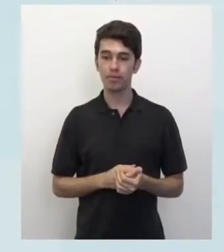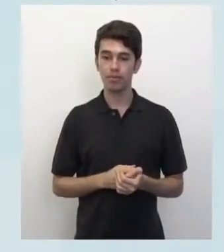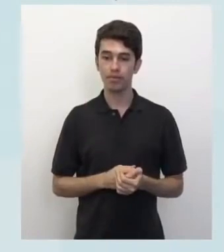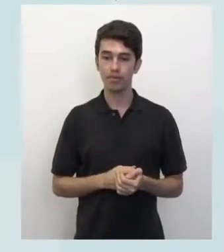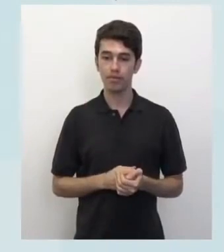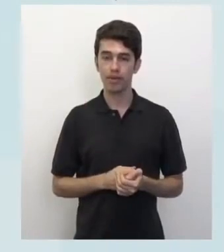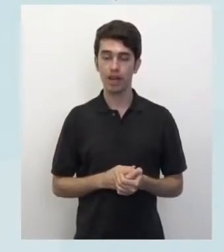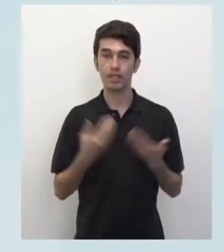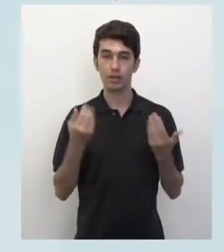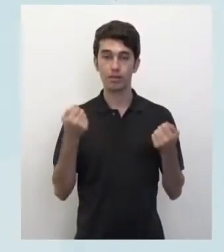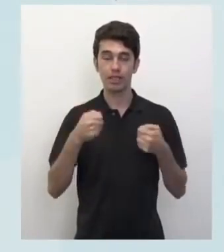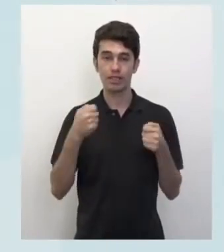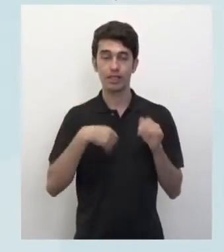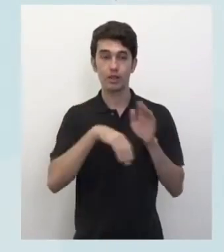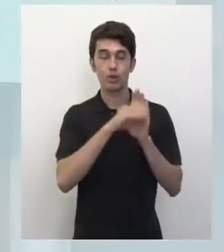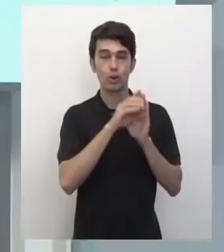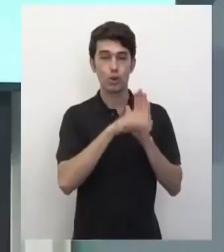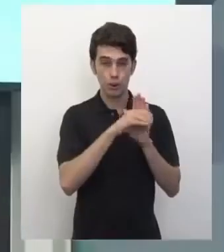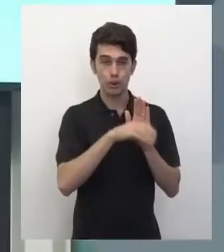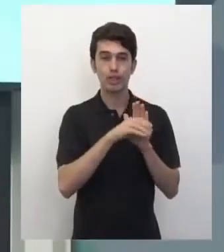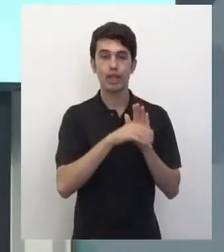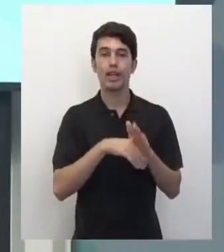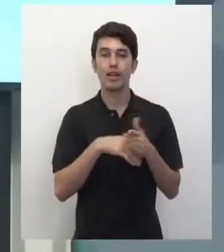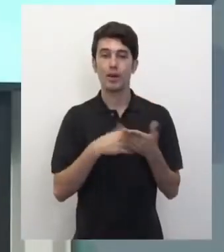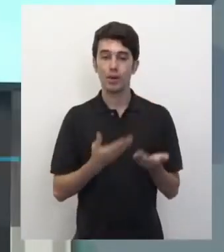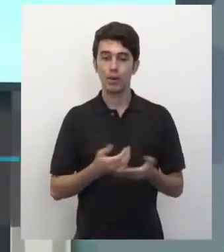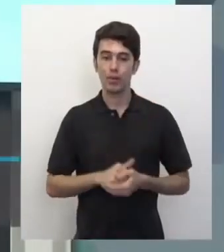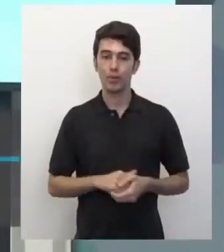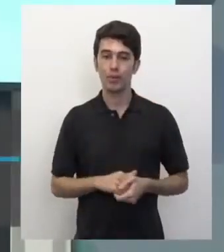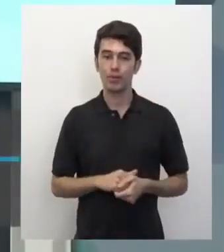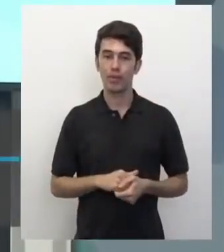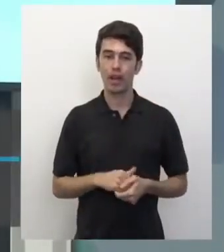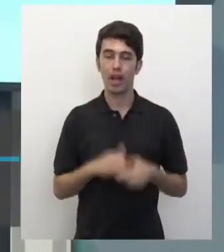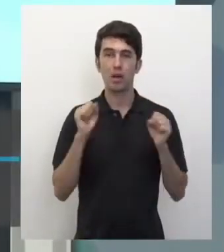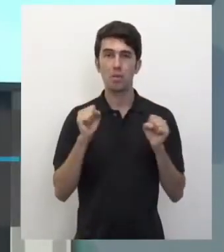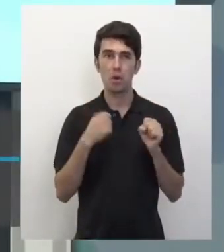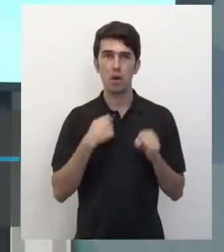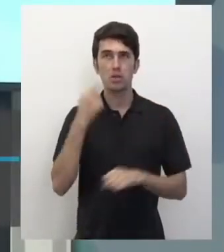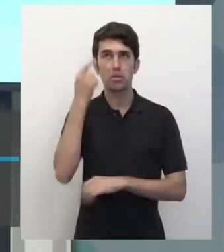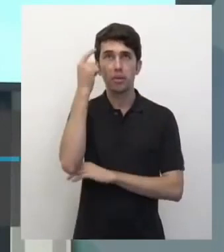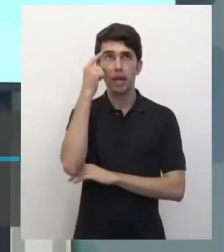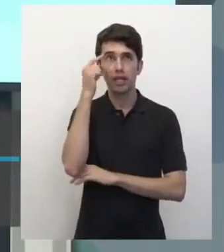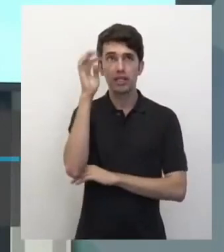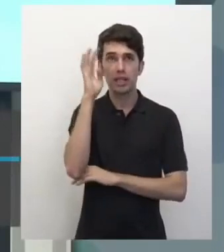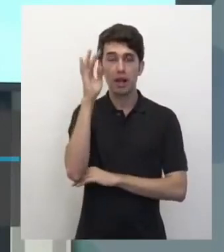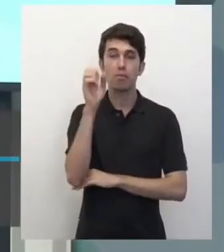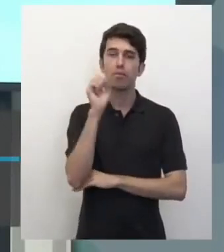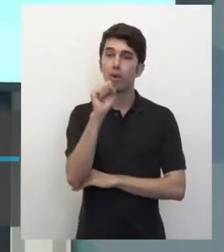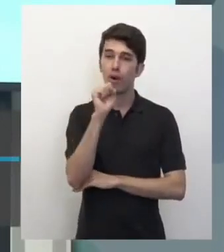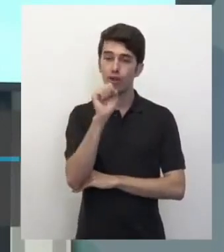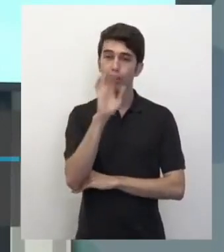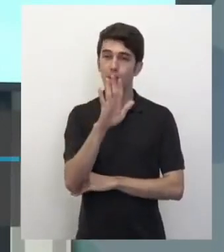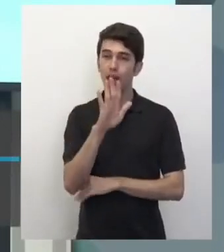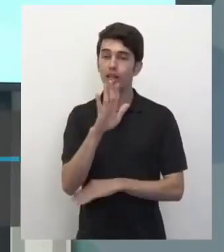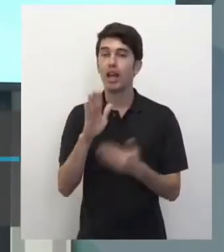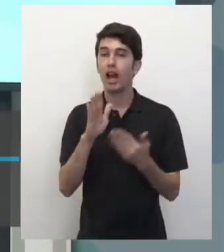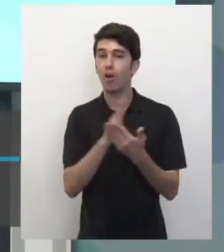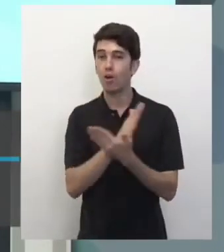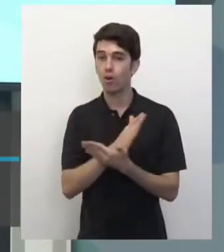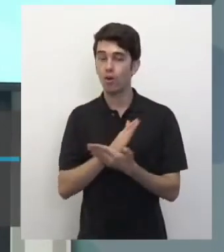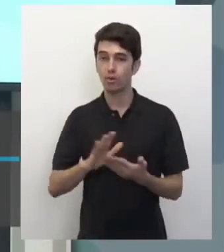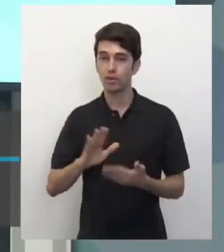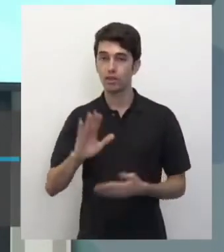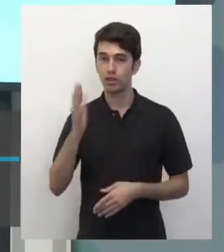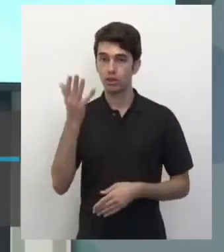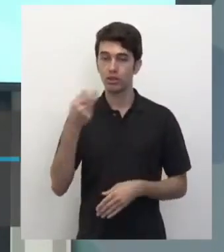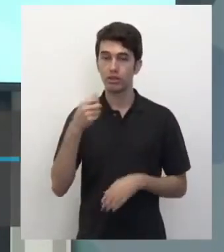do conceito, sim, mesmo, né? Ah, professor, posso resolver a meta? Pode e deve, mas em algumas situações você